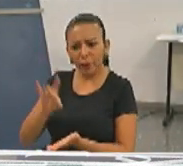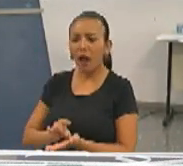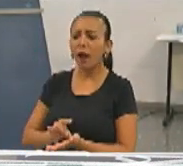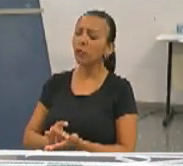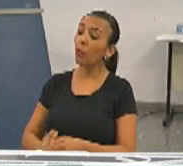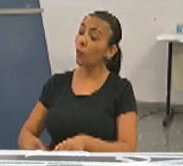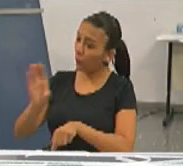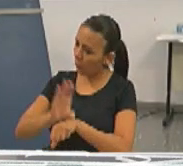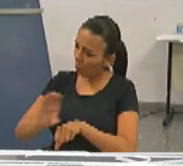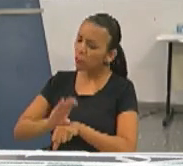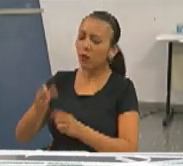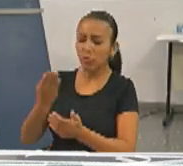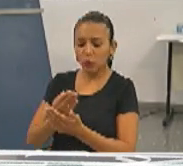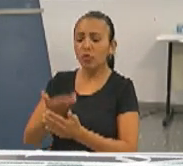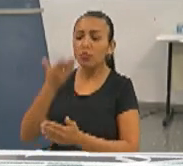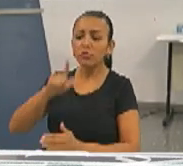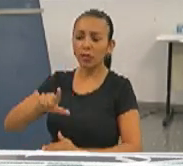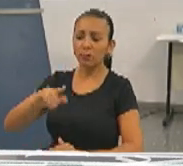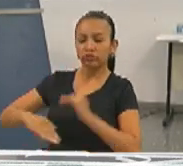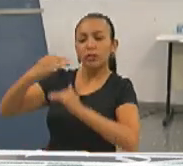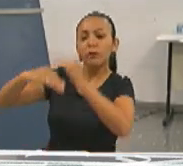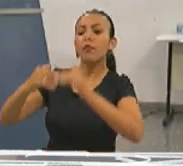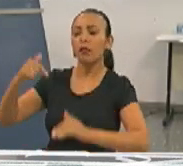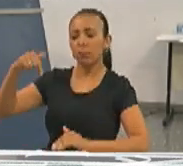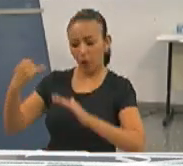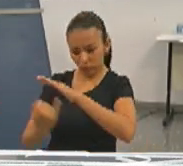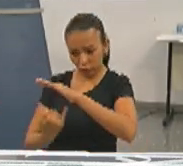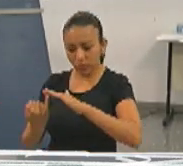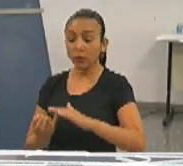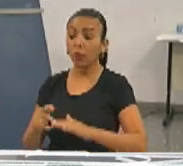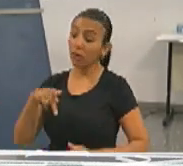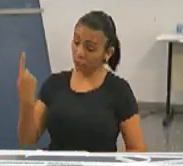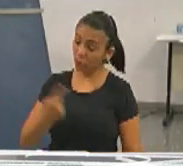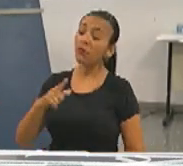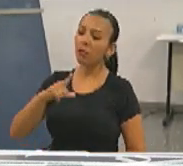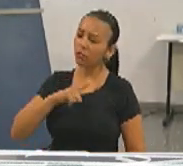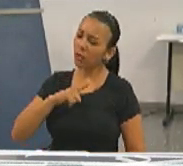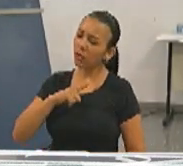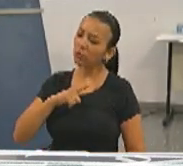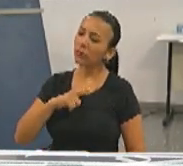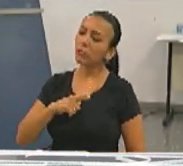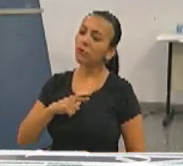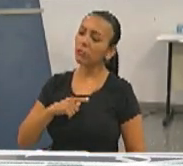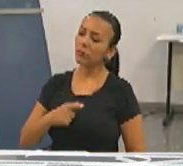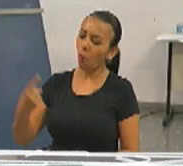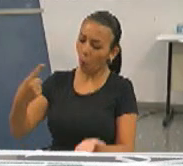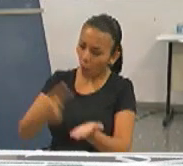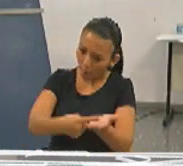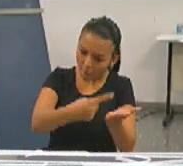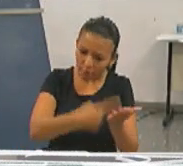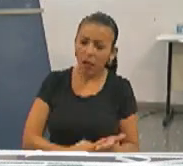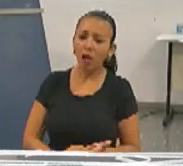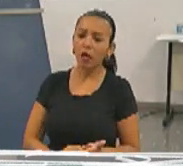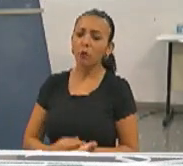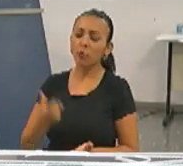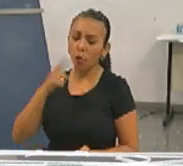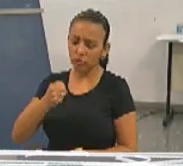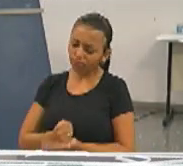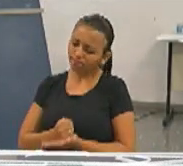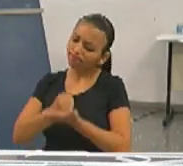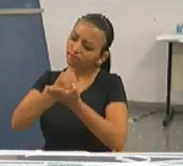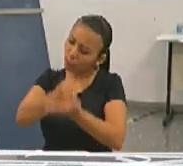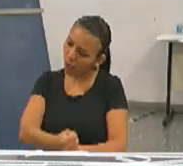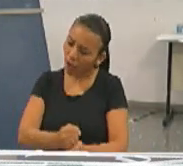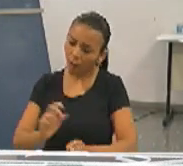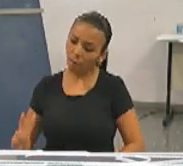faz desenvolver a instituição. E nós temos esse compromisso de contribuir com a valorização do